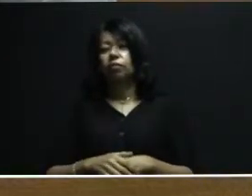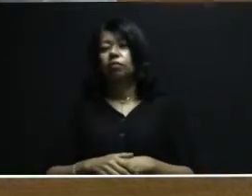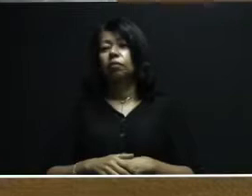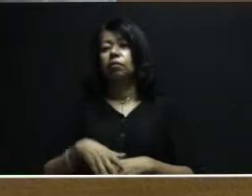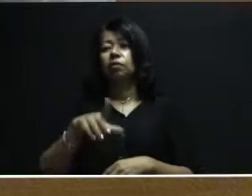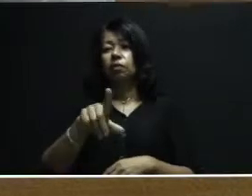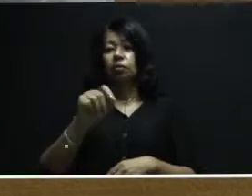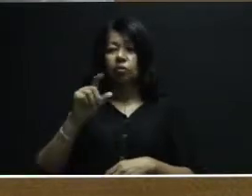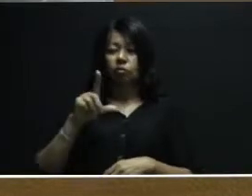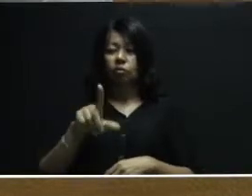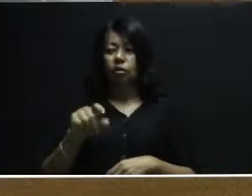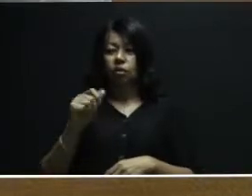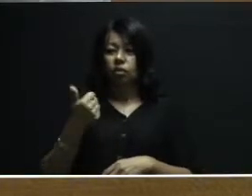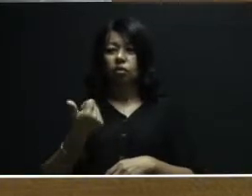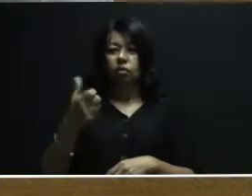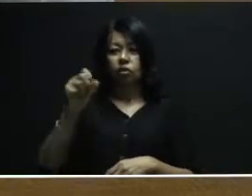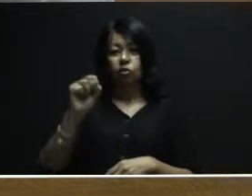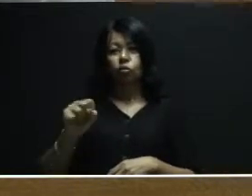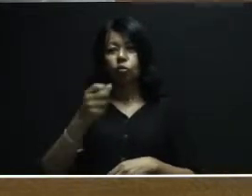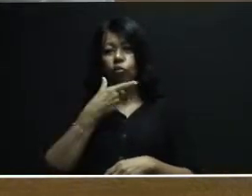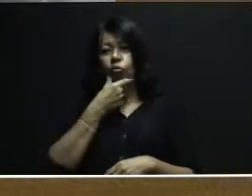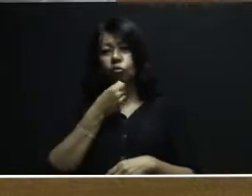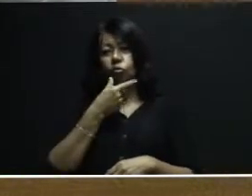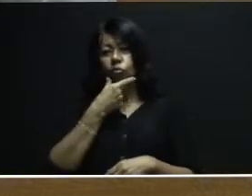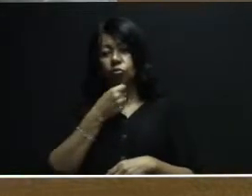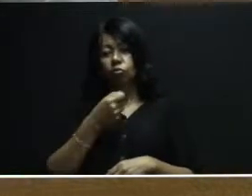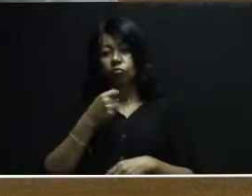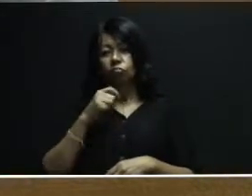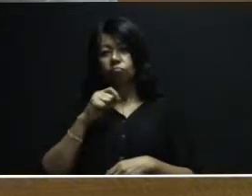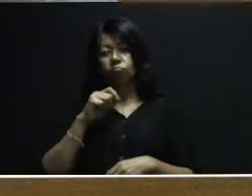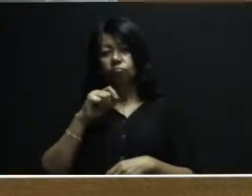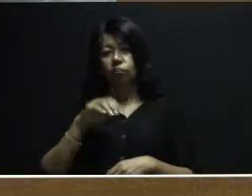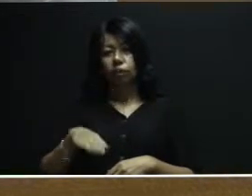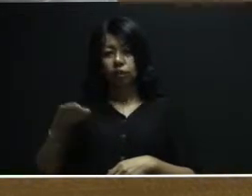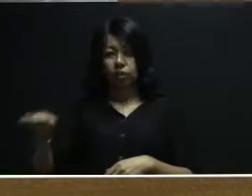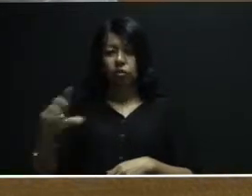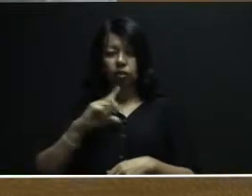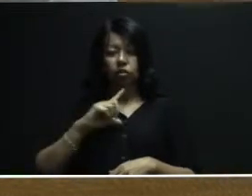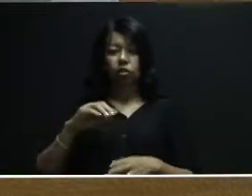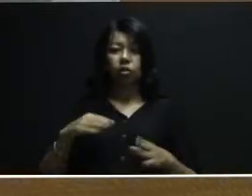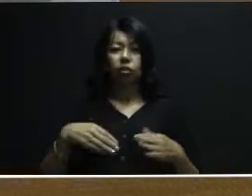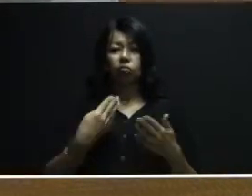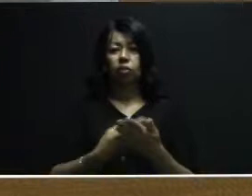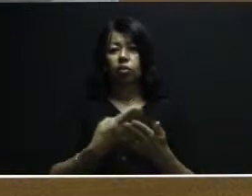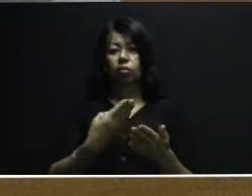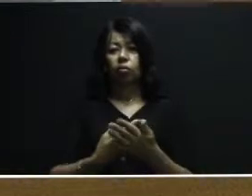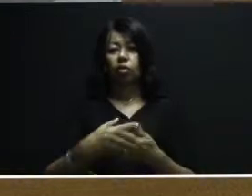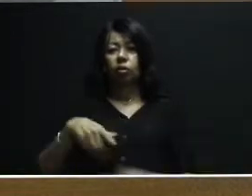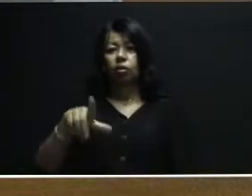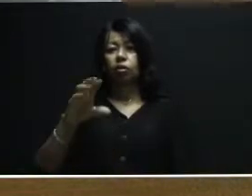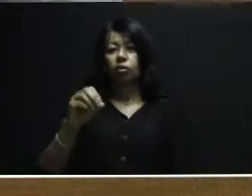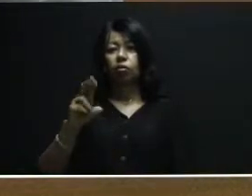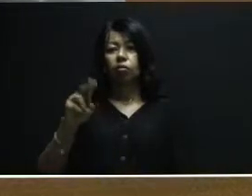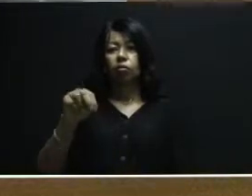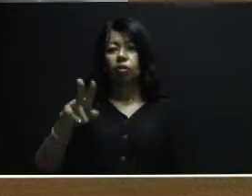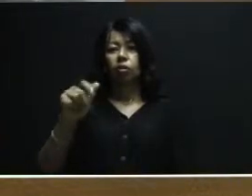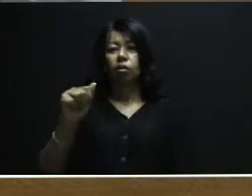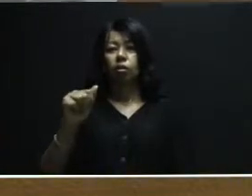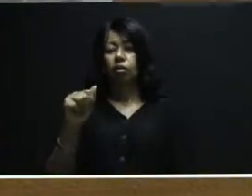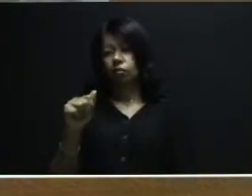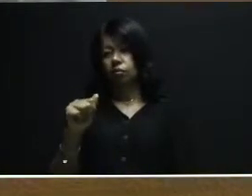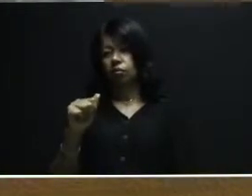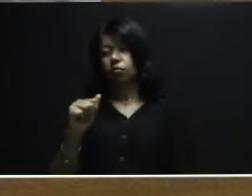Selecionei 18 garotos e tinha, numa escolinha no Bernardo Maria de